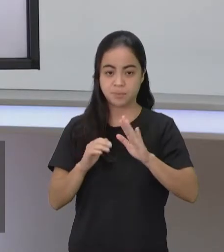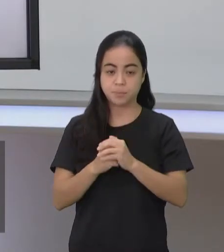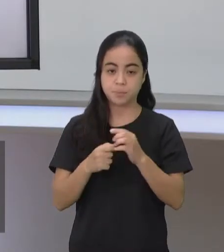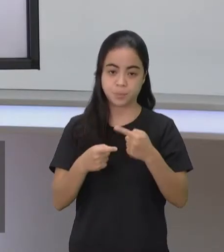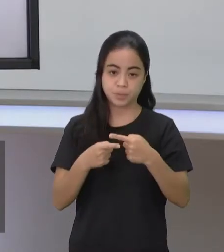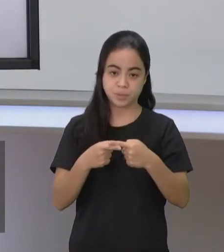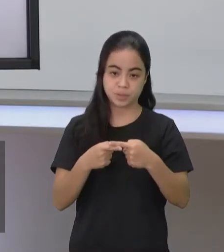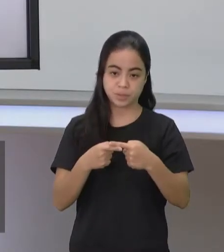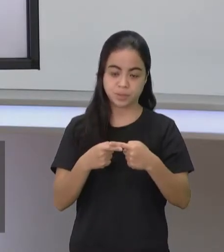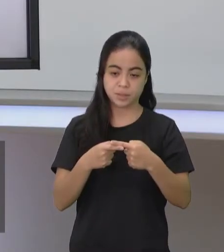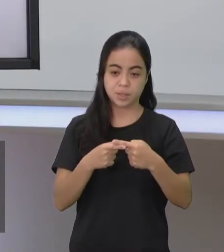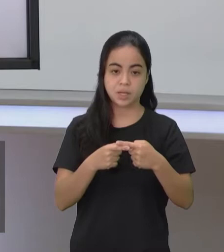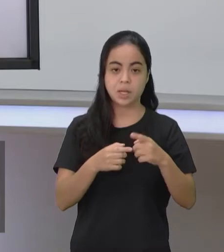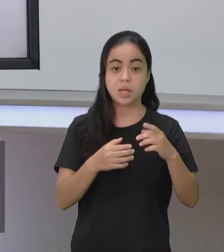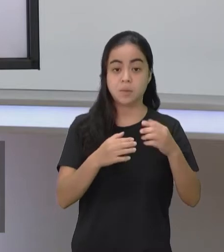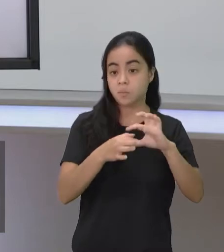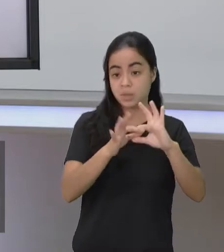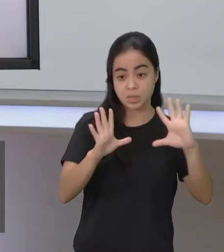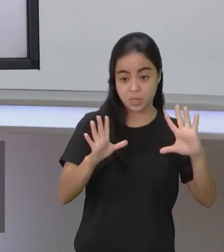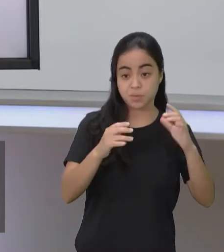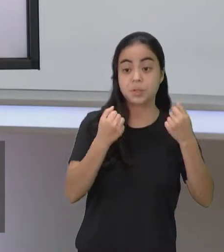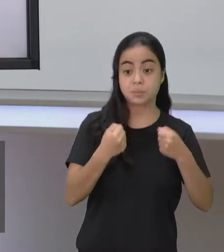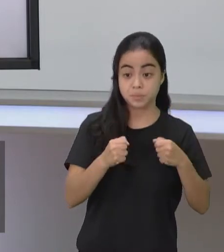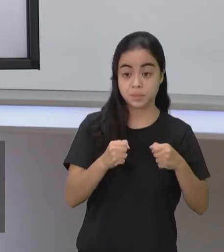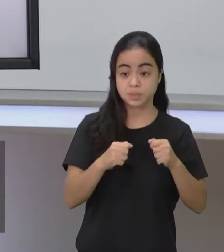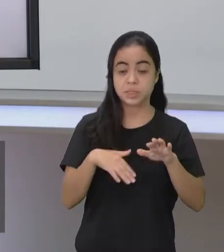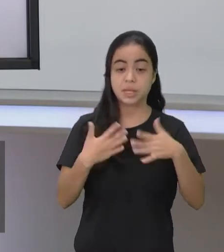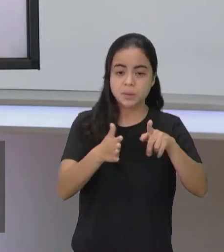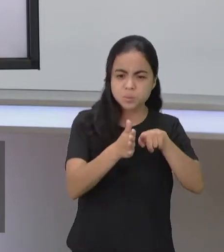né? Quando você vai procurar